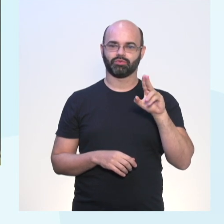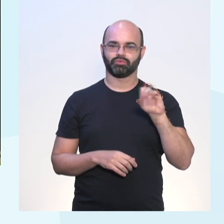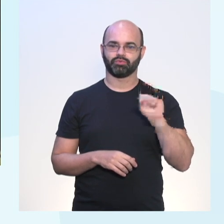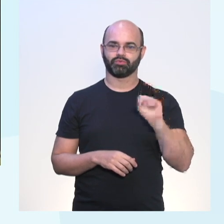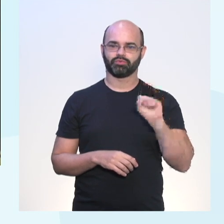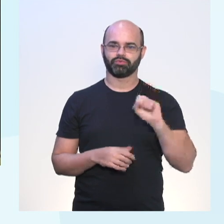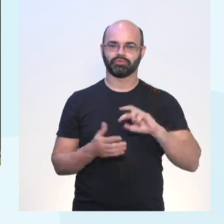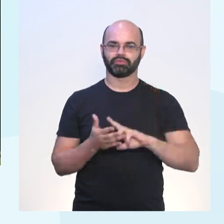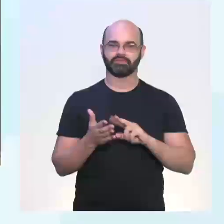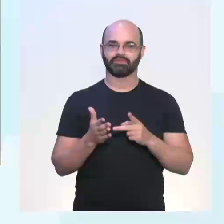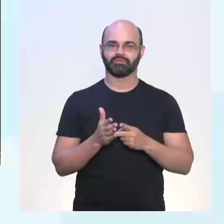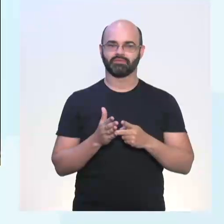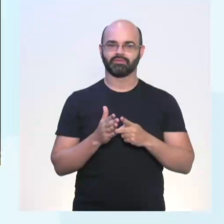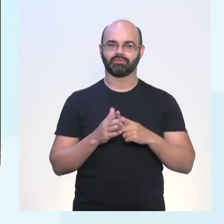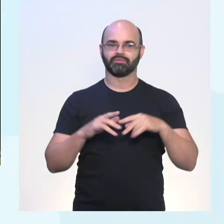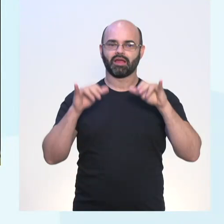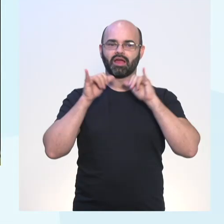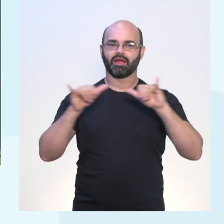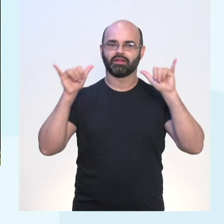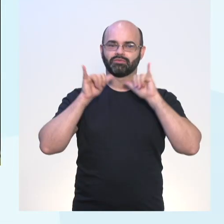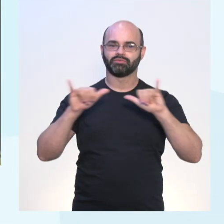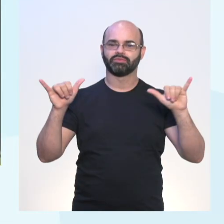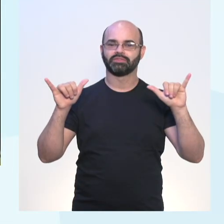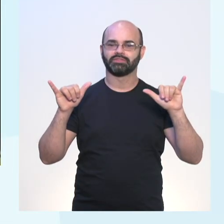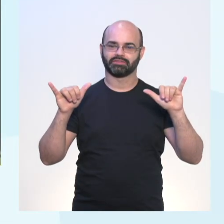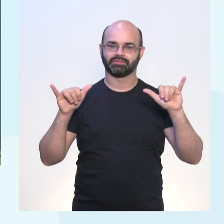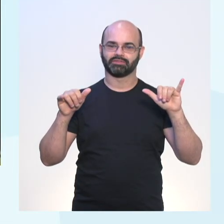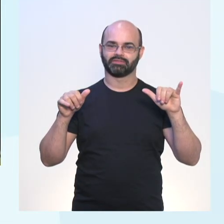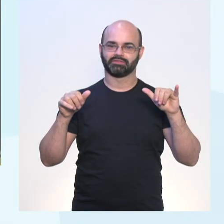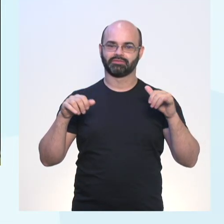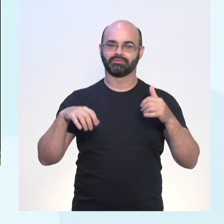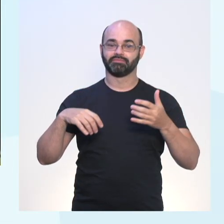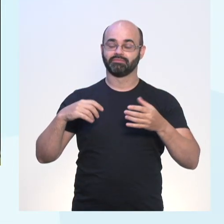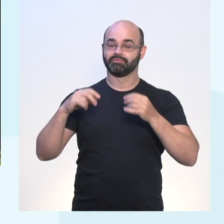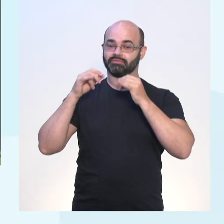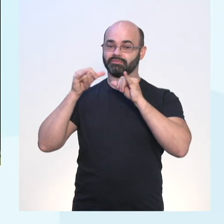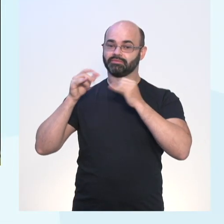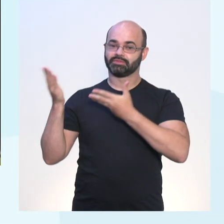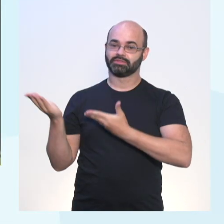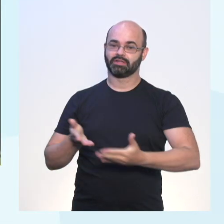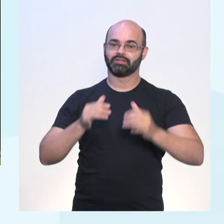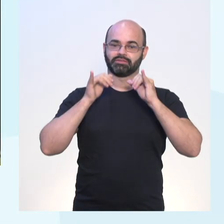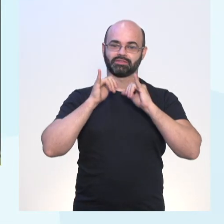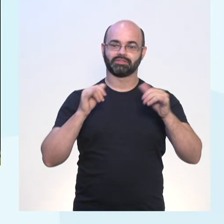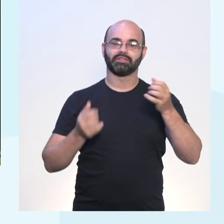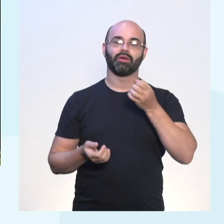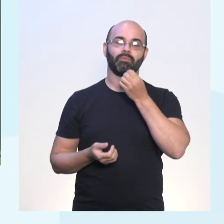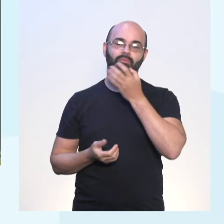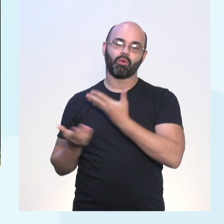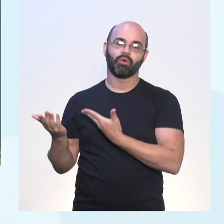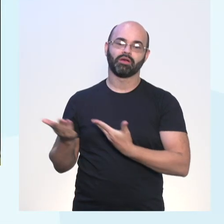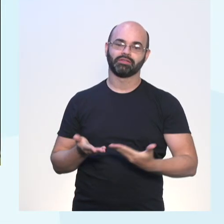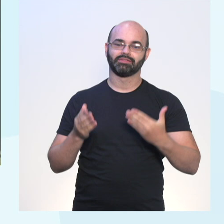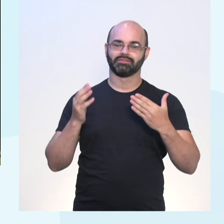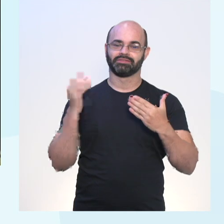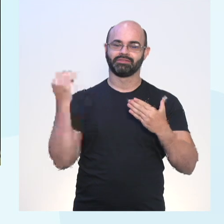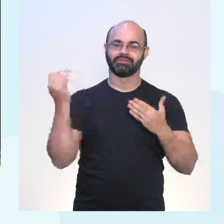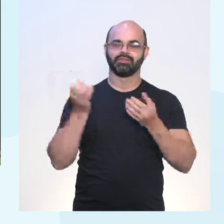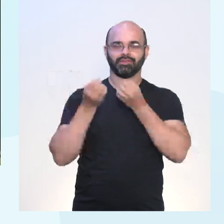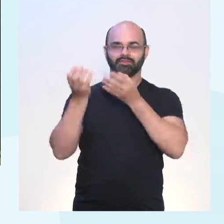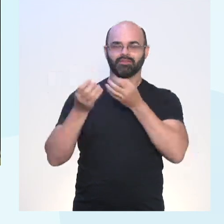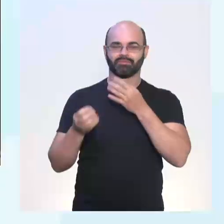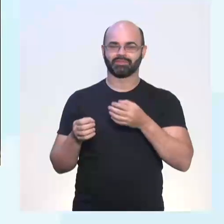os anunciantes, né, que trazem anúncios, trazem boas novas. Né? Então, seria uma espécie